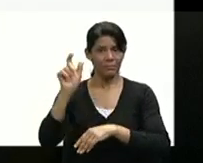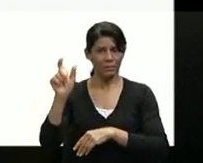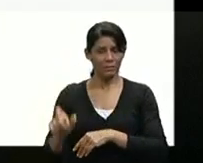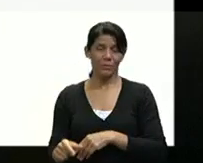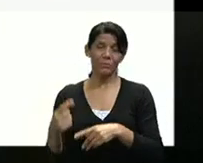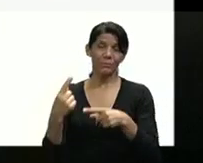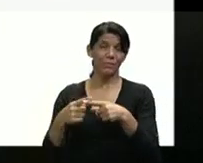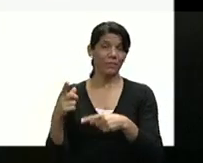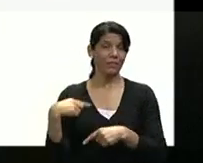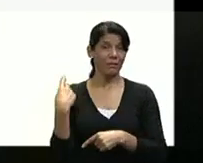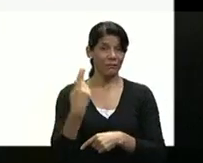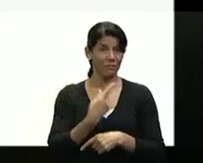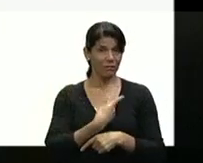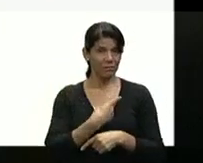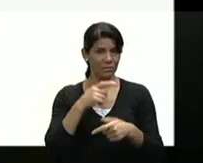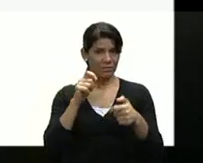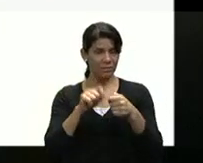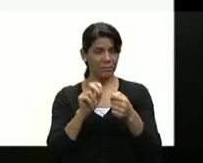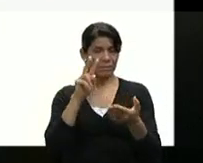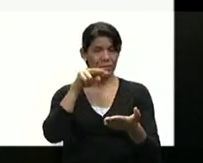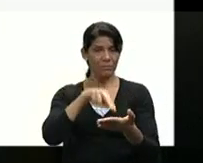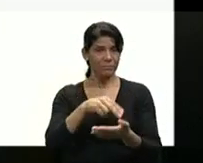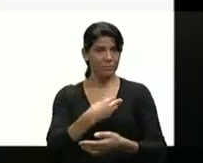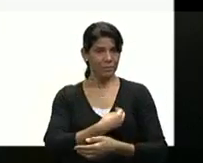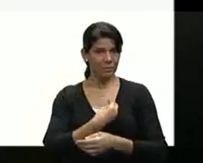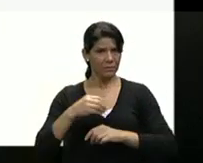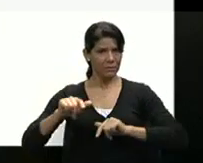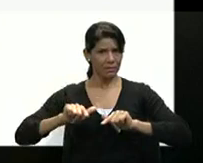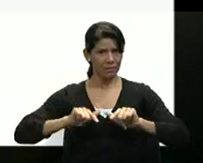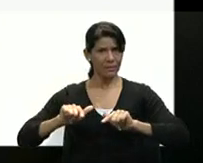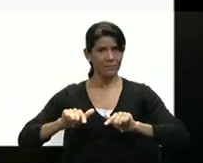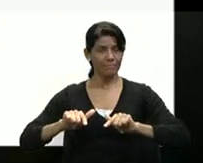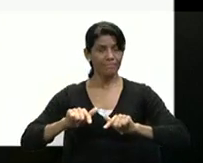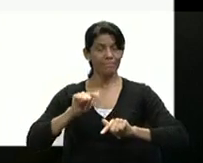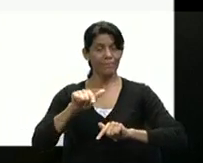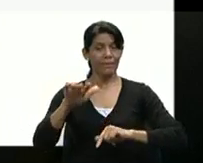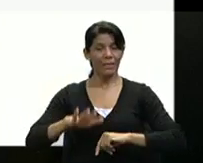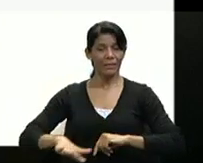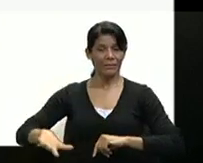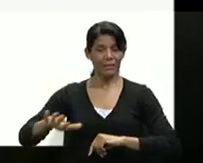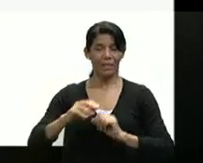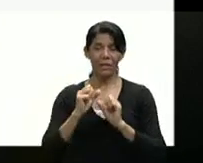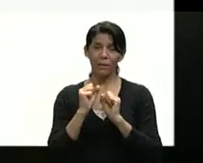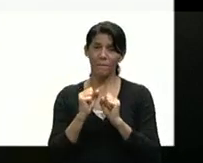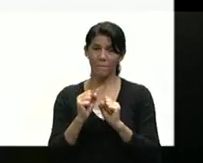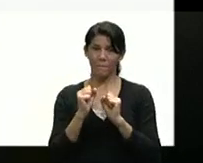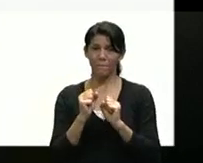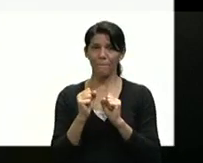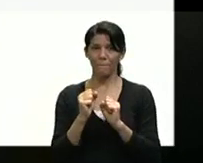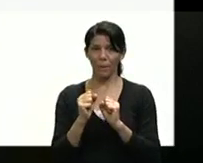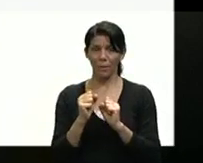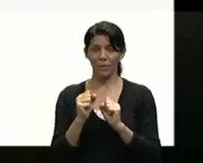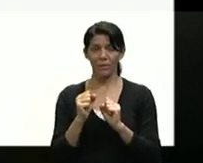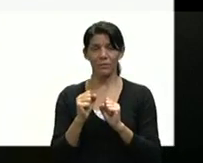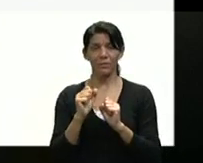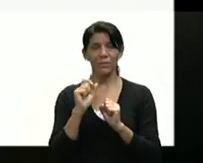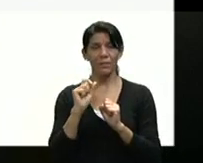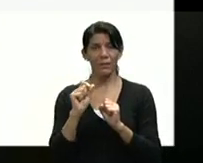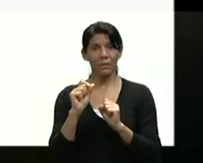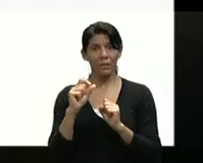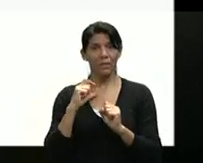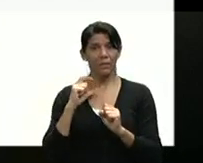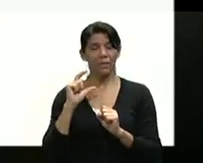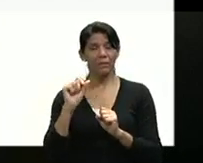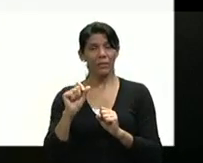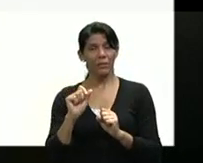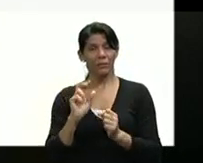uma vez que nós passamos grande parte da nossa vida trabalhando, essa área ela pode sim ser um fator